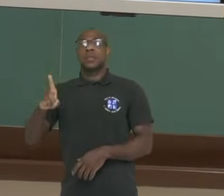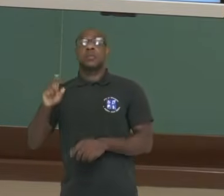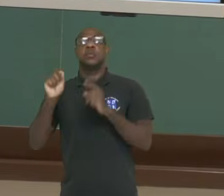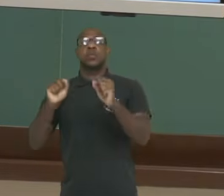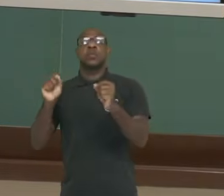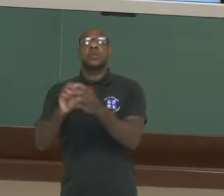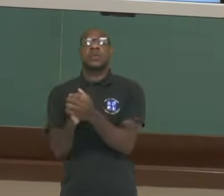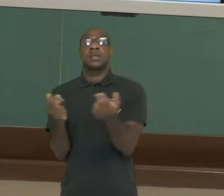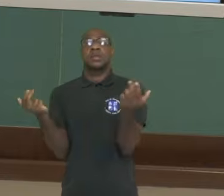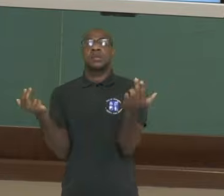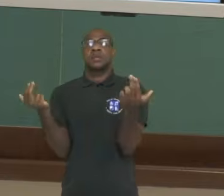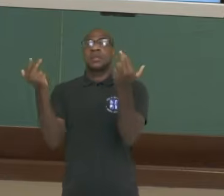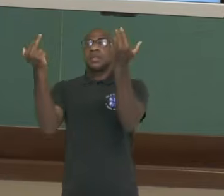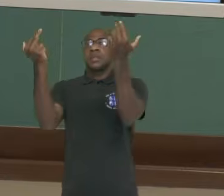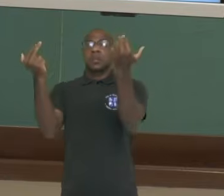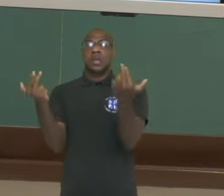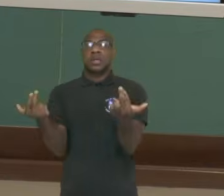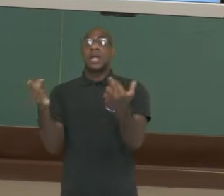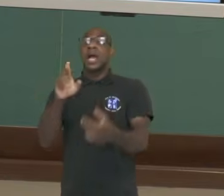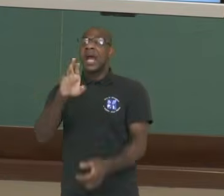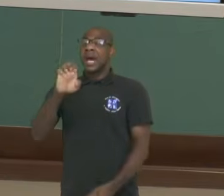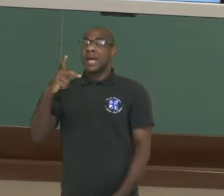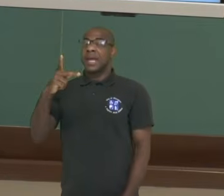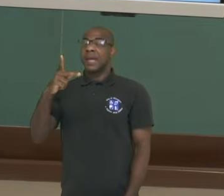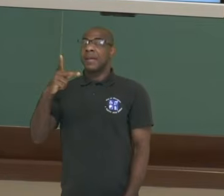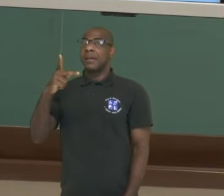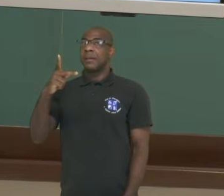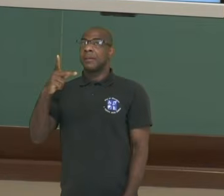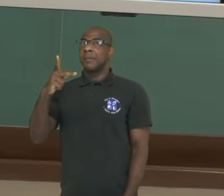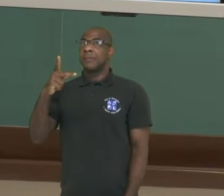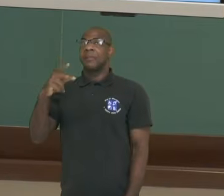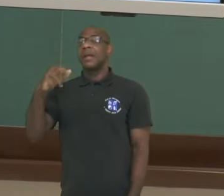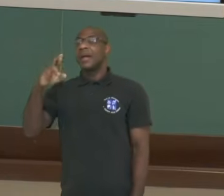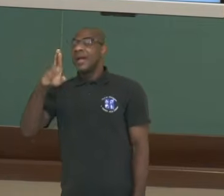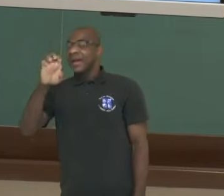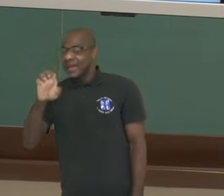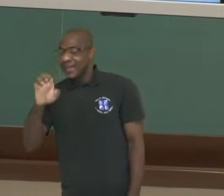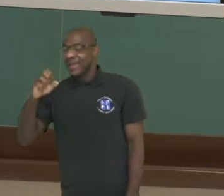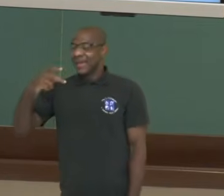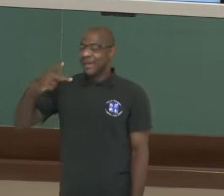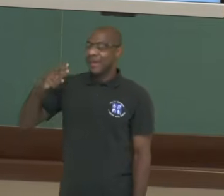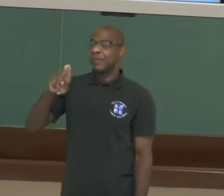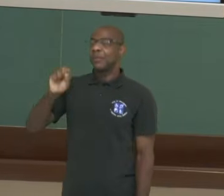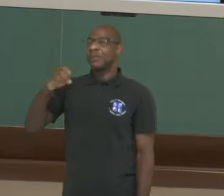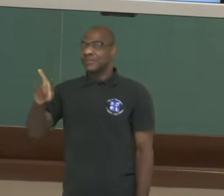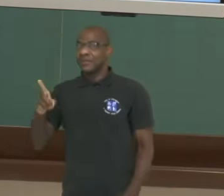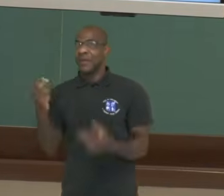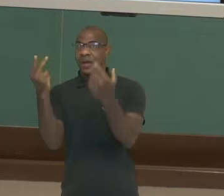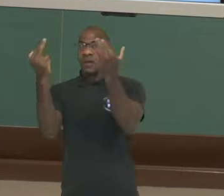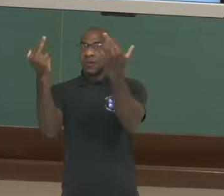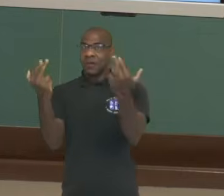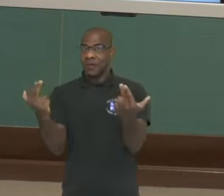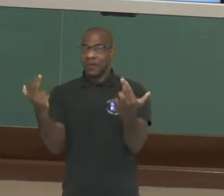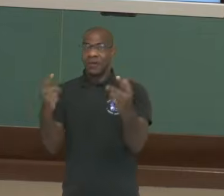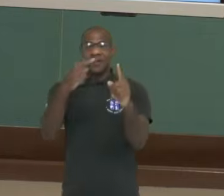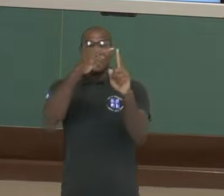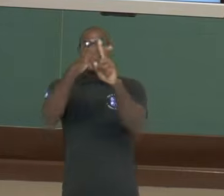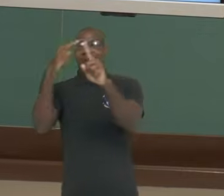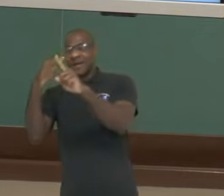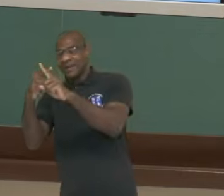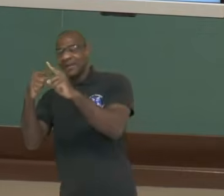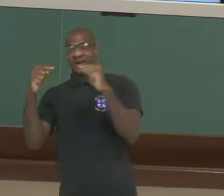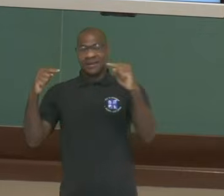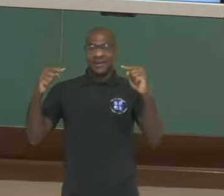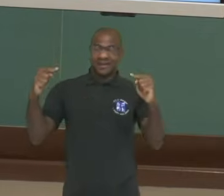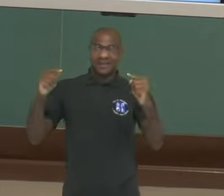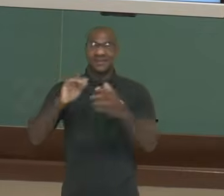cargas são iguais, ok? Muito bem. Bora fazer uma atividade? Já gostou dessa imagem, né?